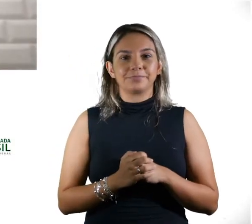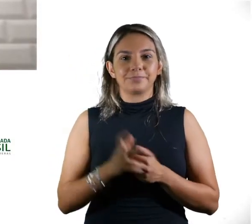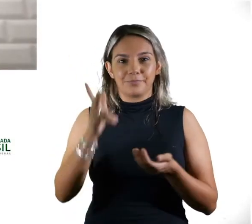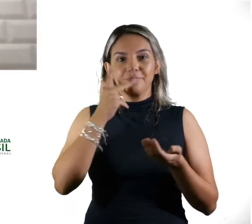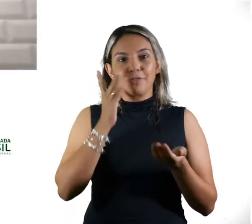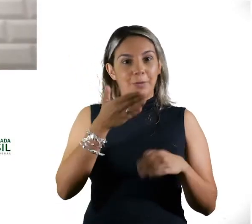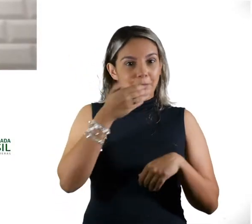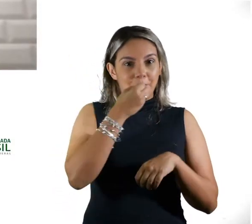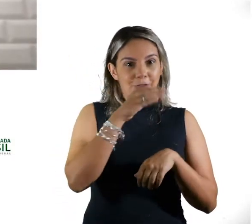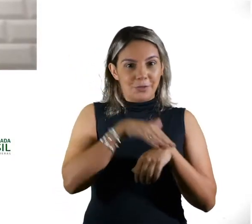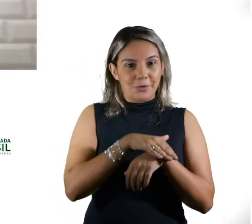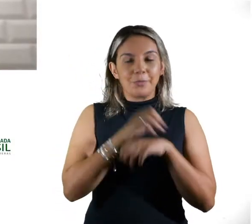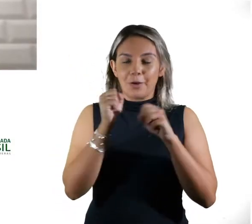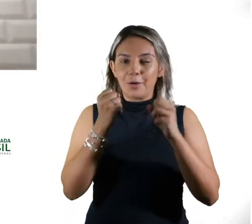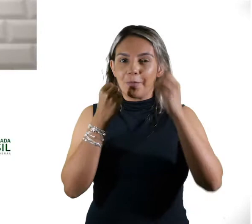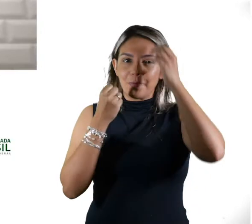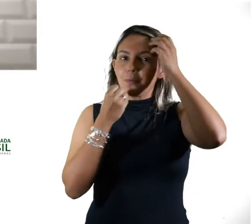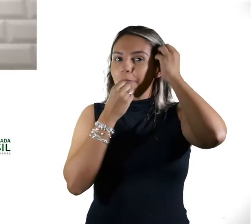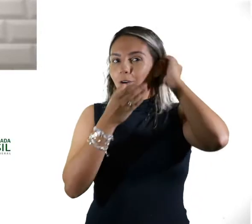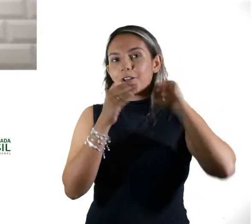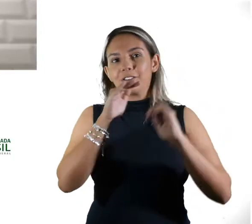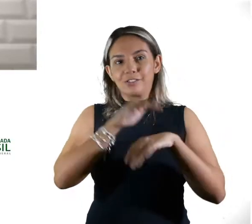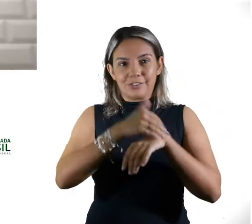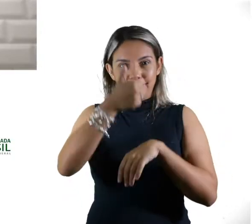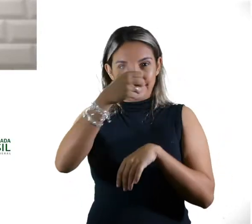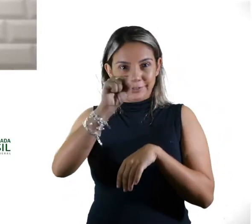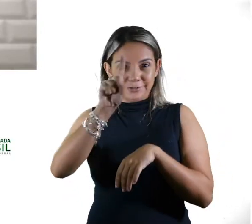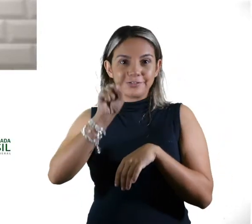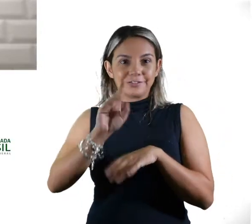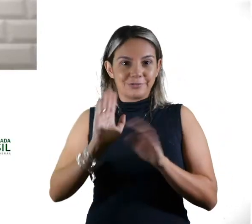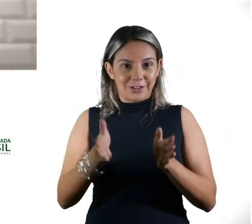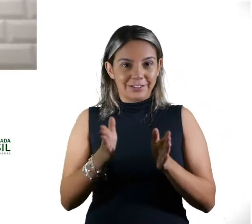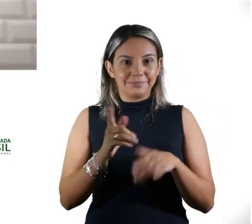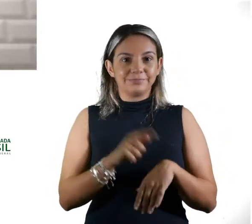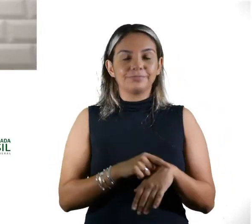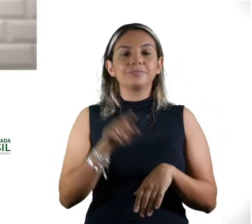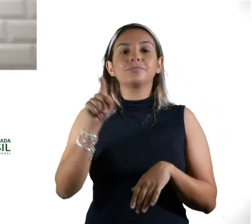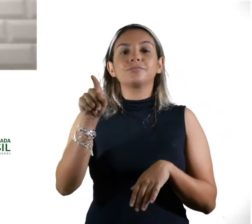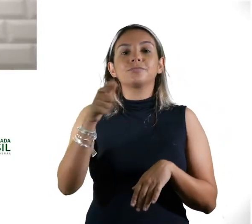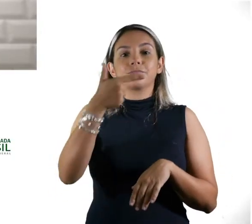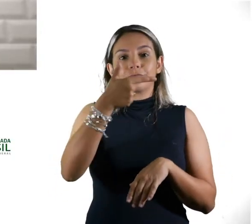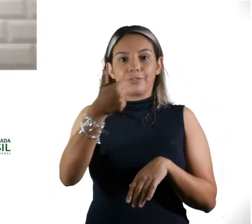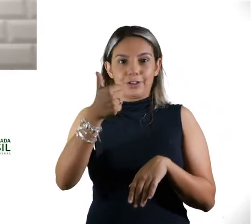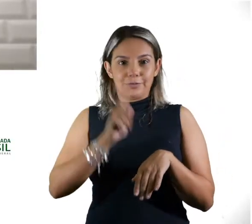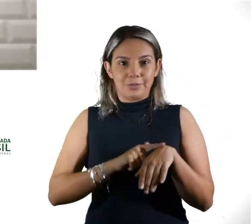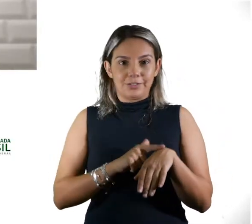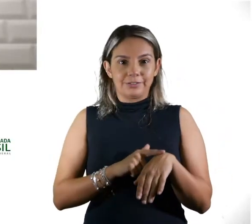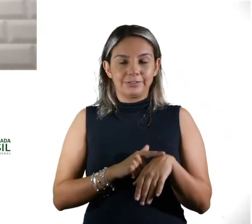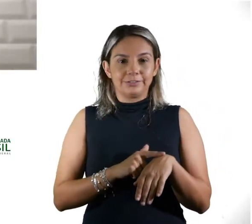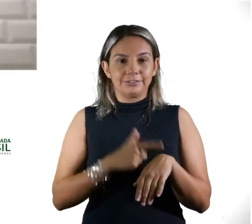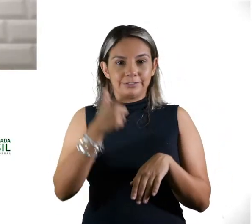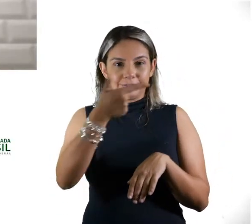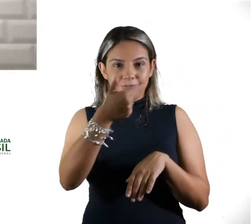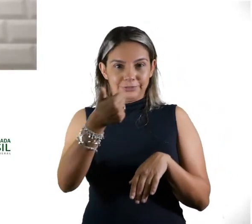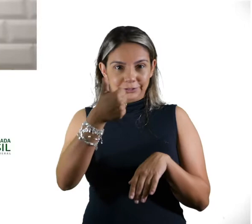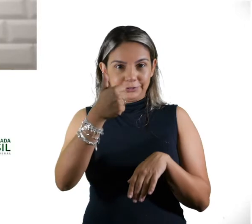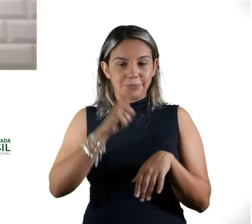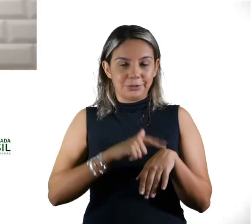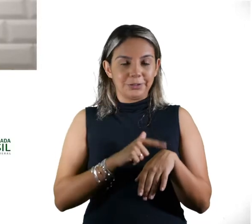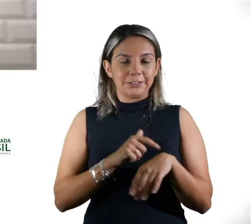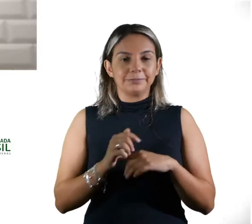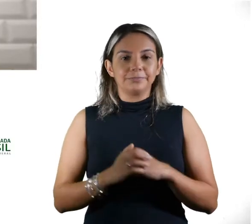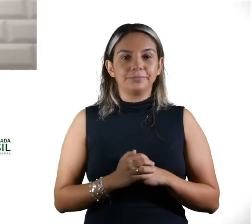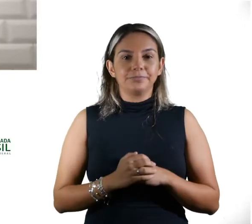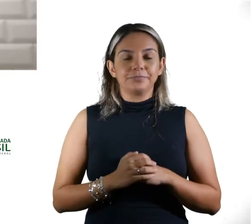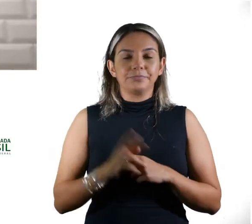boa noite, pode ser boa noite, já deu 18 Boa horas, noite. é boa noite, né? Aí são 21 horas. Aqui são 21 horas,